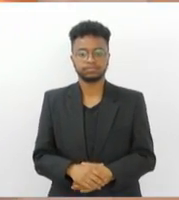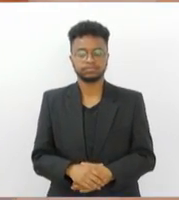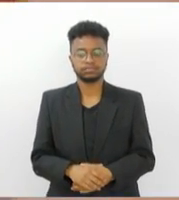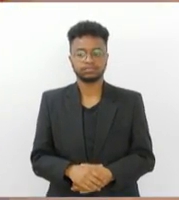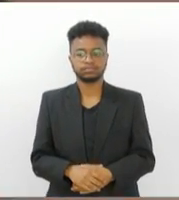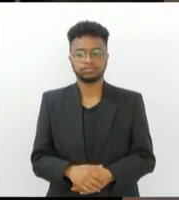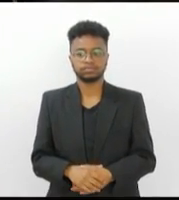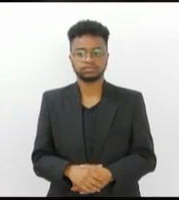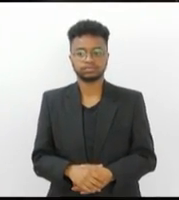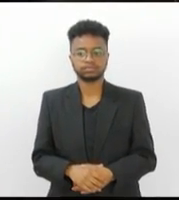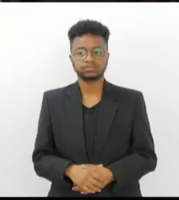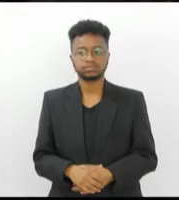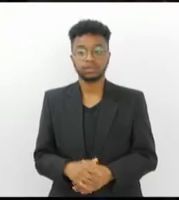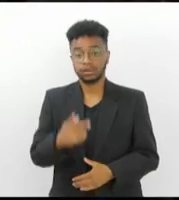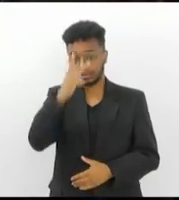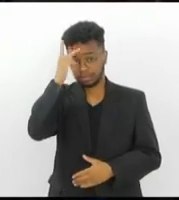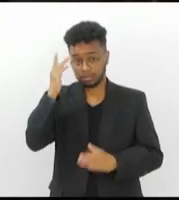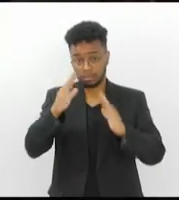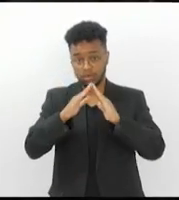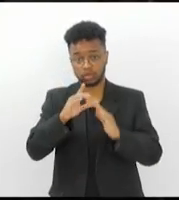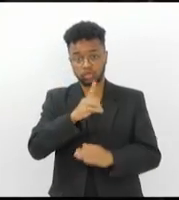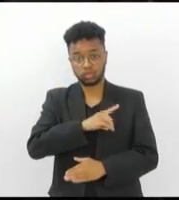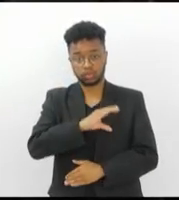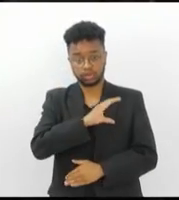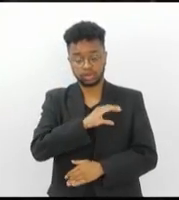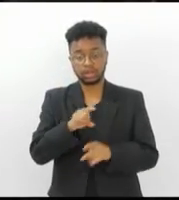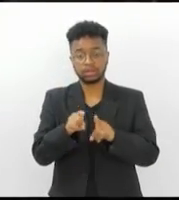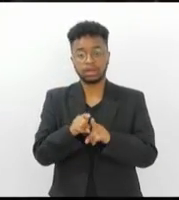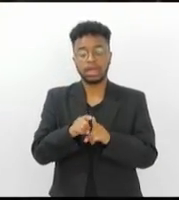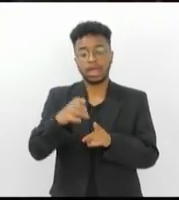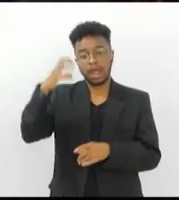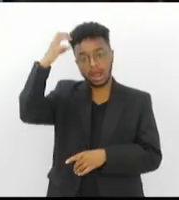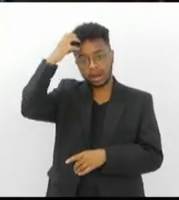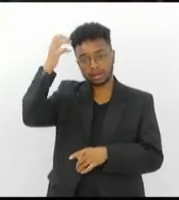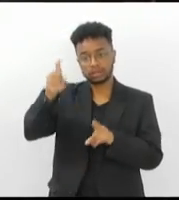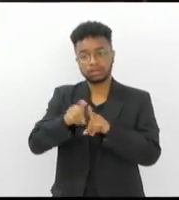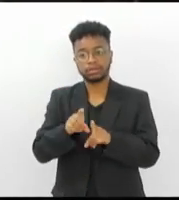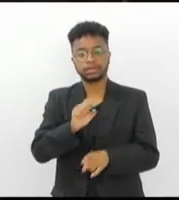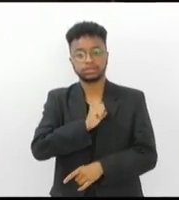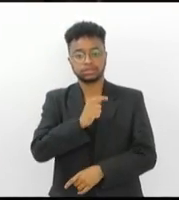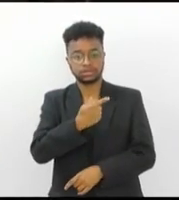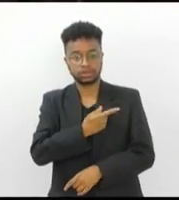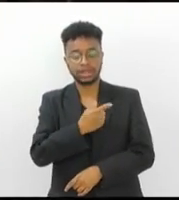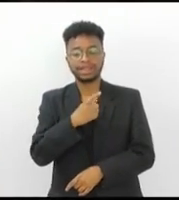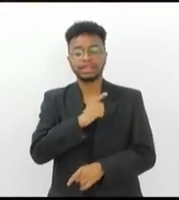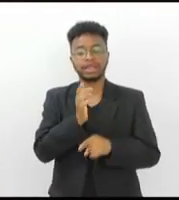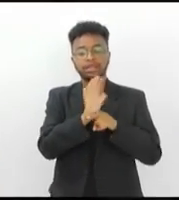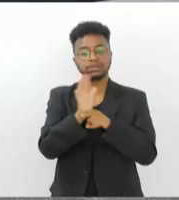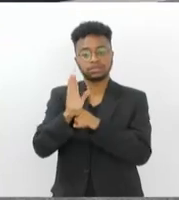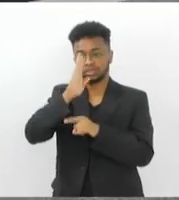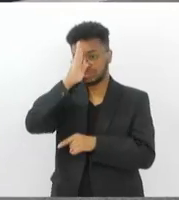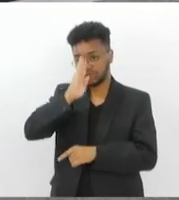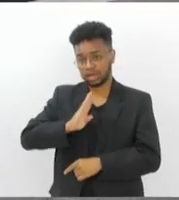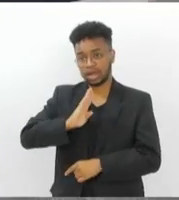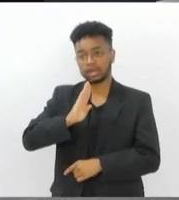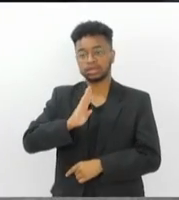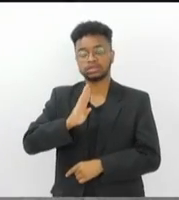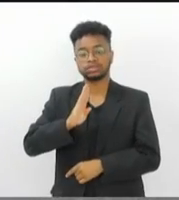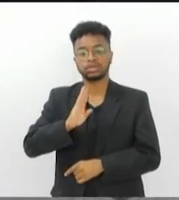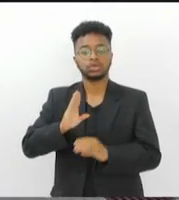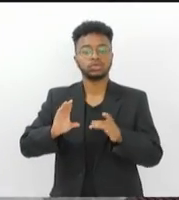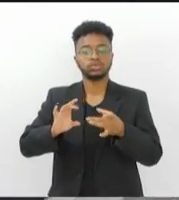2721 moradores de Duque de Caxias Angra dos Reis e São Gonçalo voltaram a contar com as sessões gratuitas de cinema do